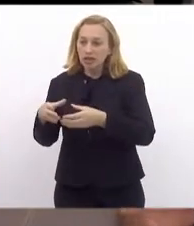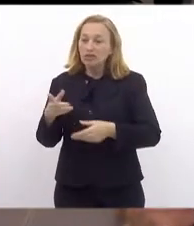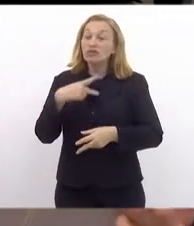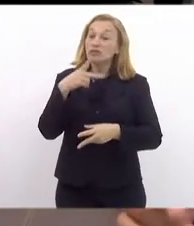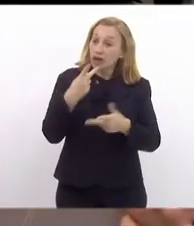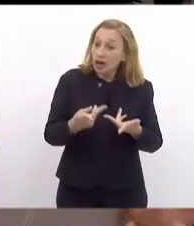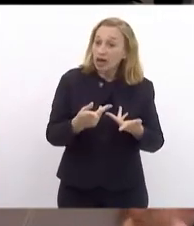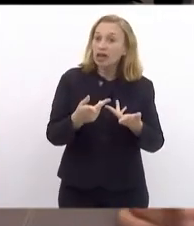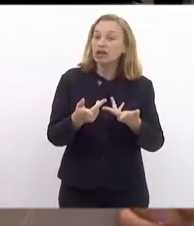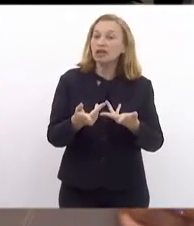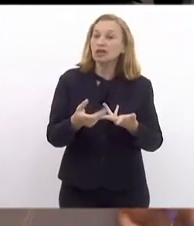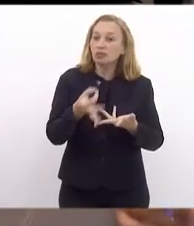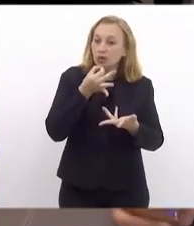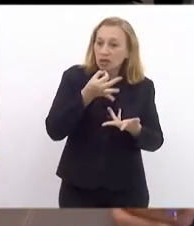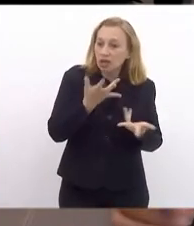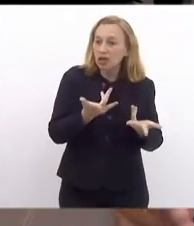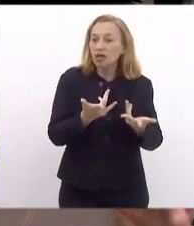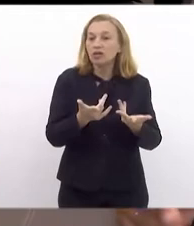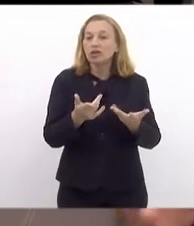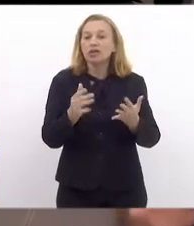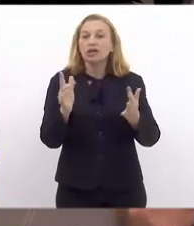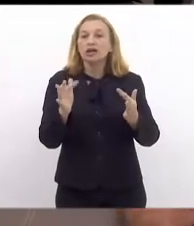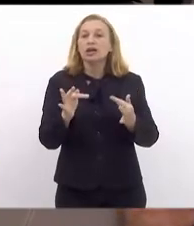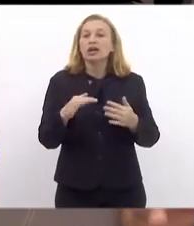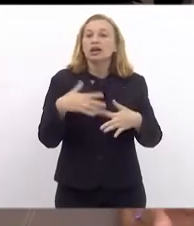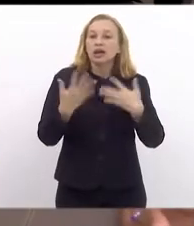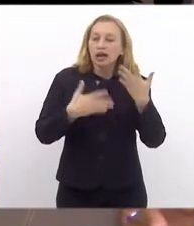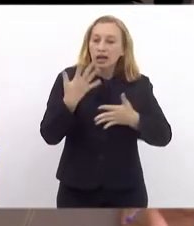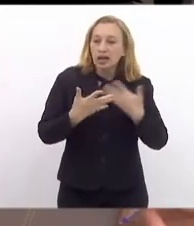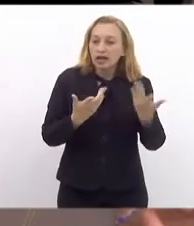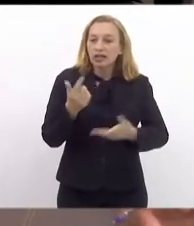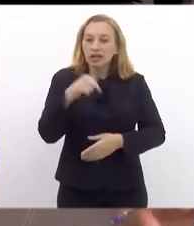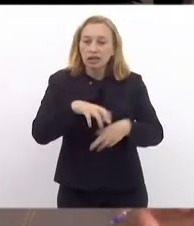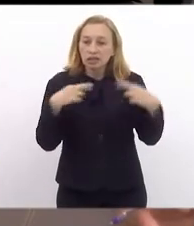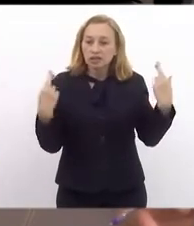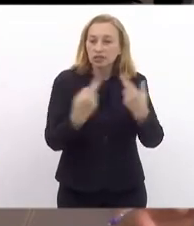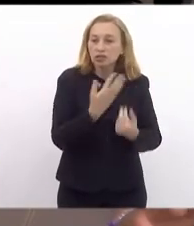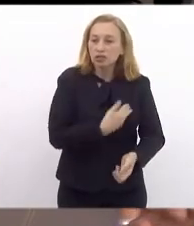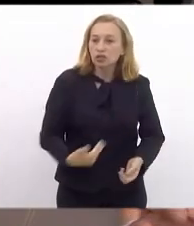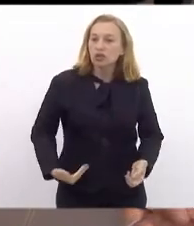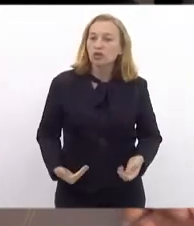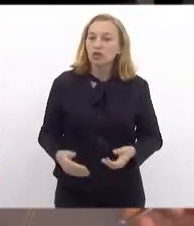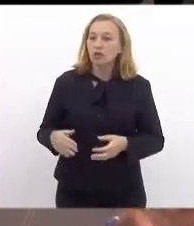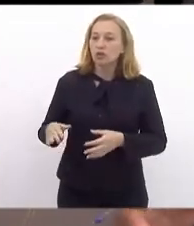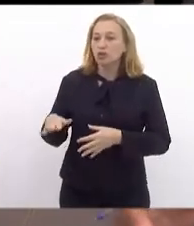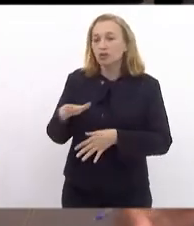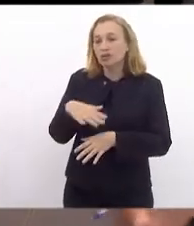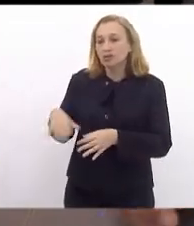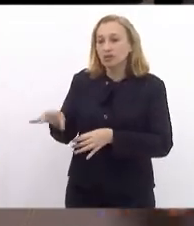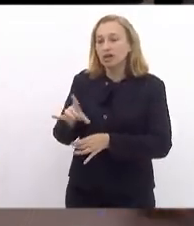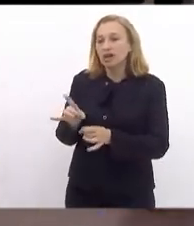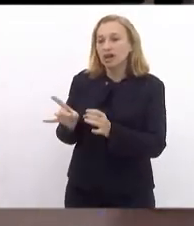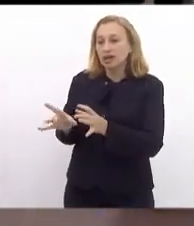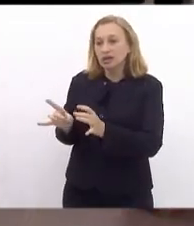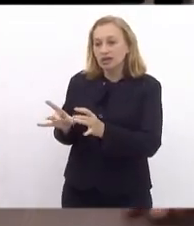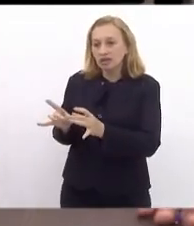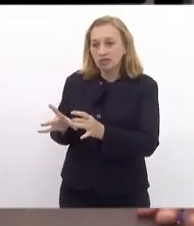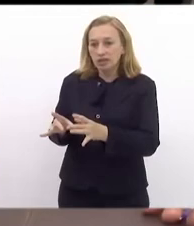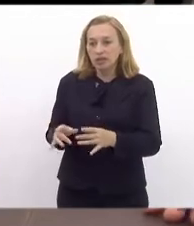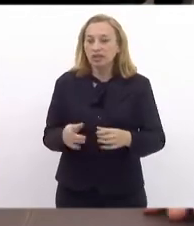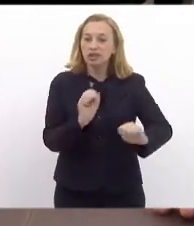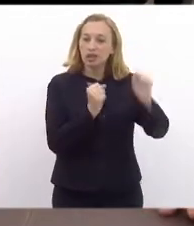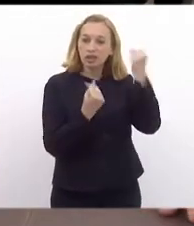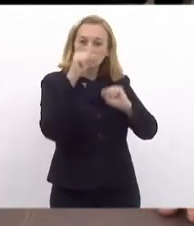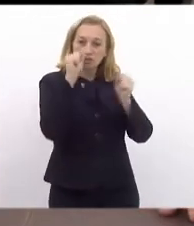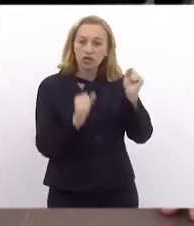por isso que a gente tá assim muito satisfeito de estar aqui nessa audiência pública com o pessoal do Comércio e da indústria para